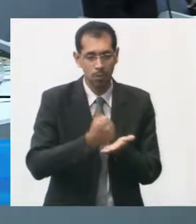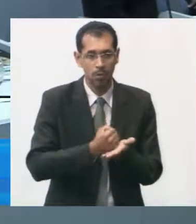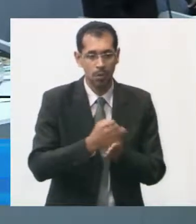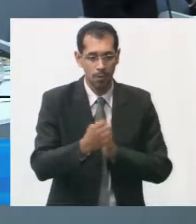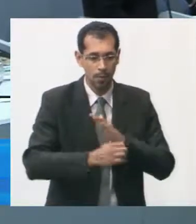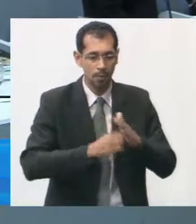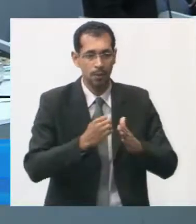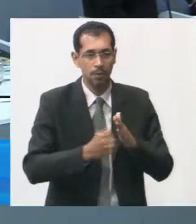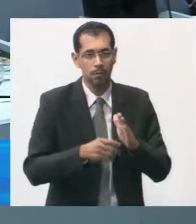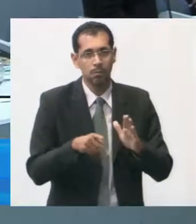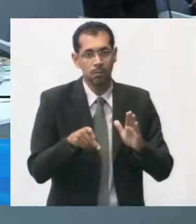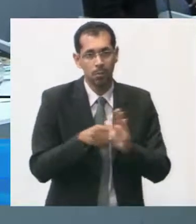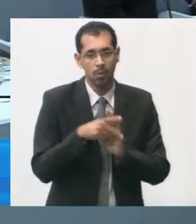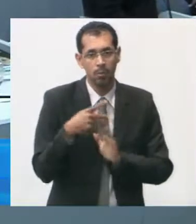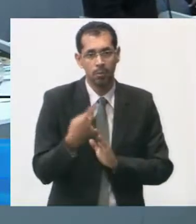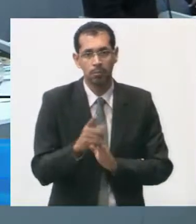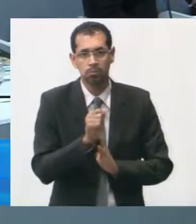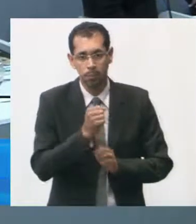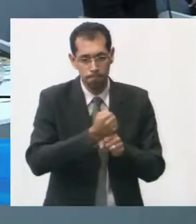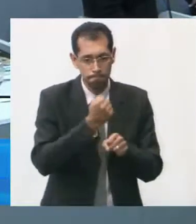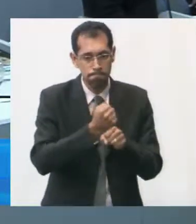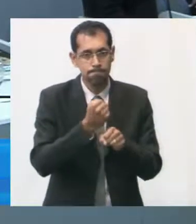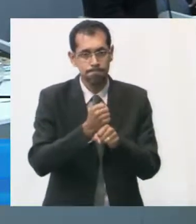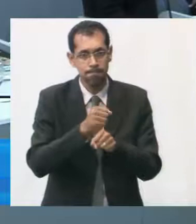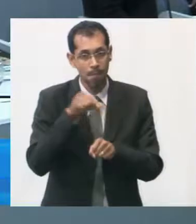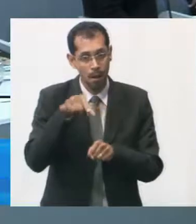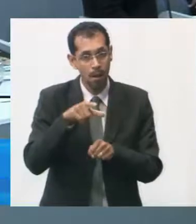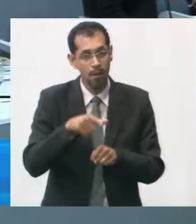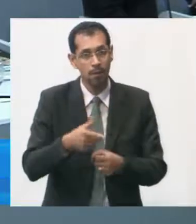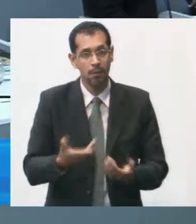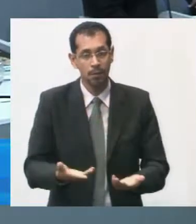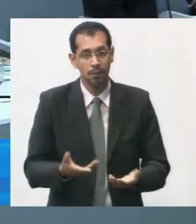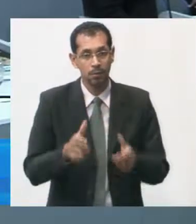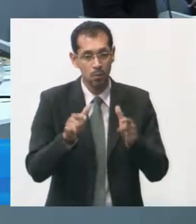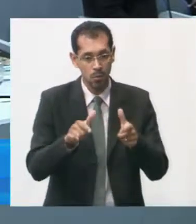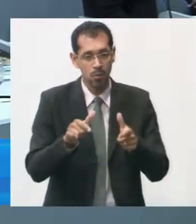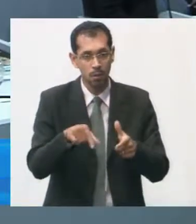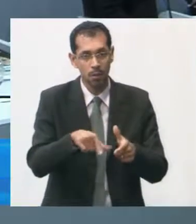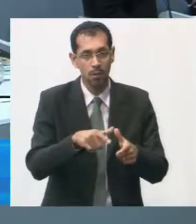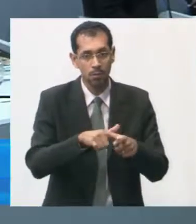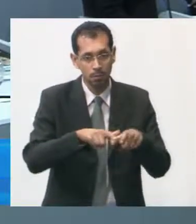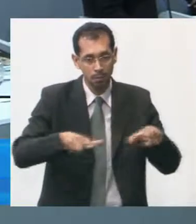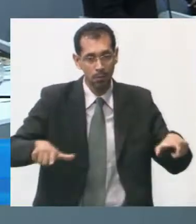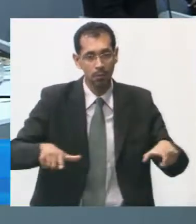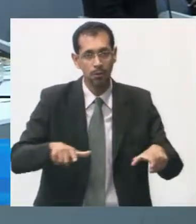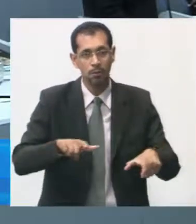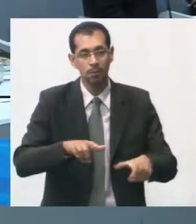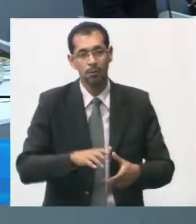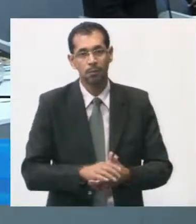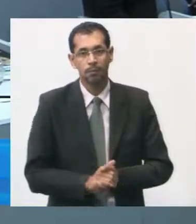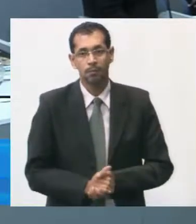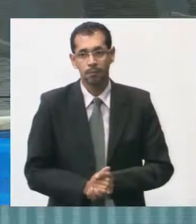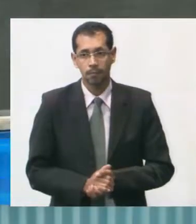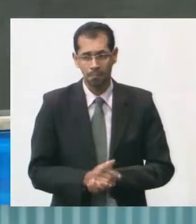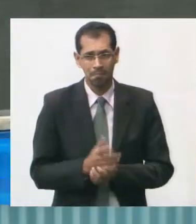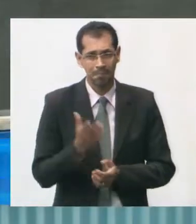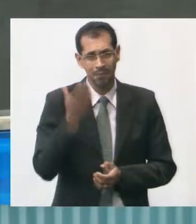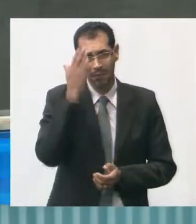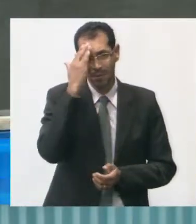Excelência. Que contrato a prefeitura tem para executar essa obra? Vereador Max,